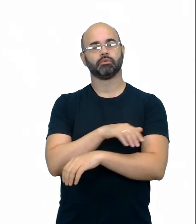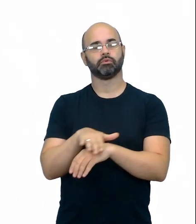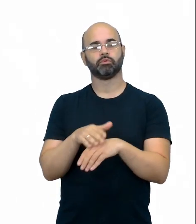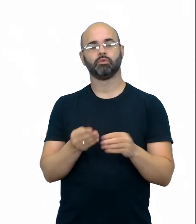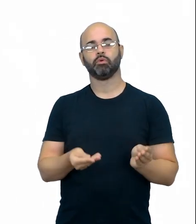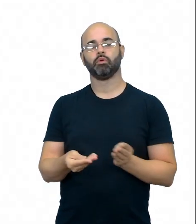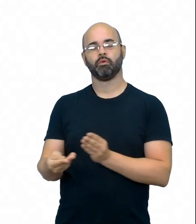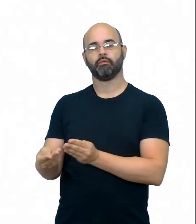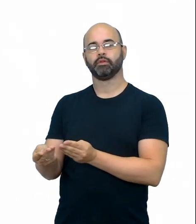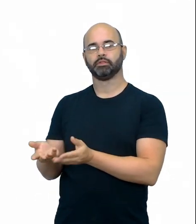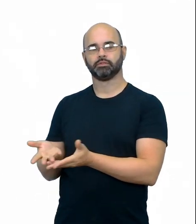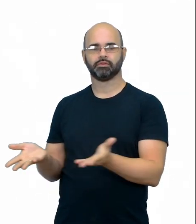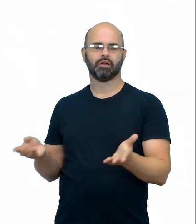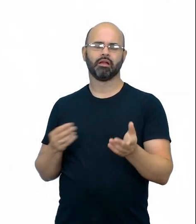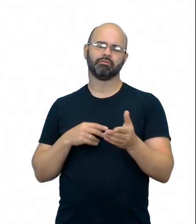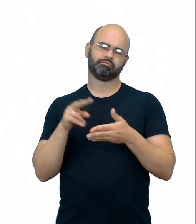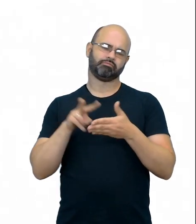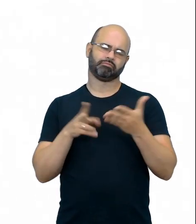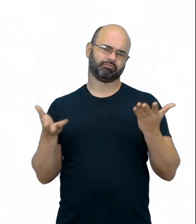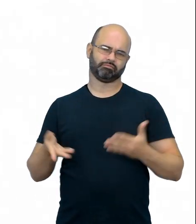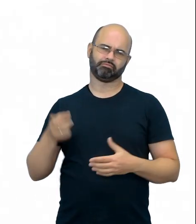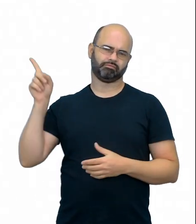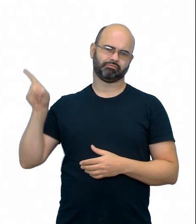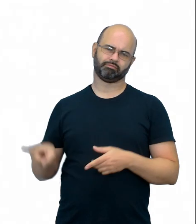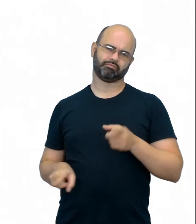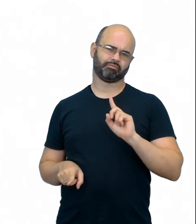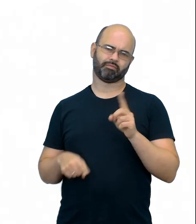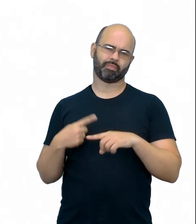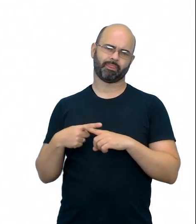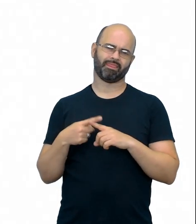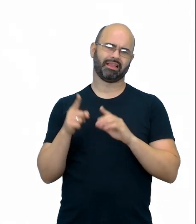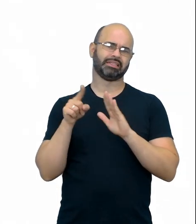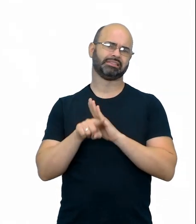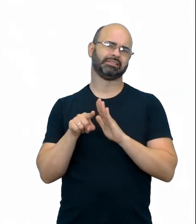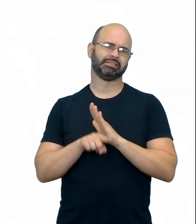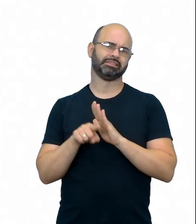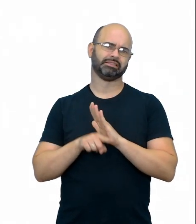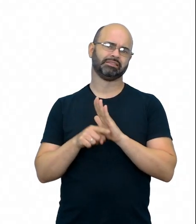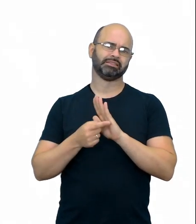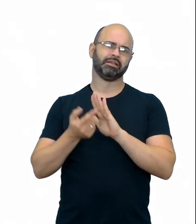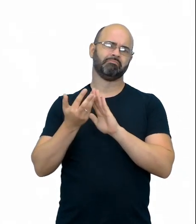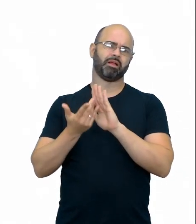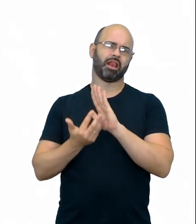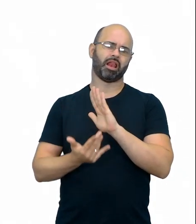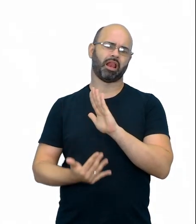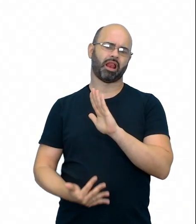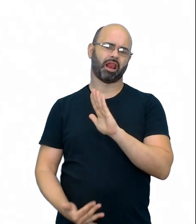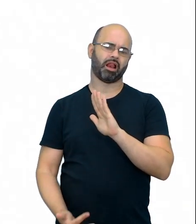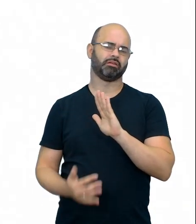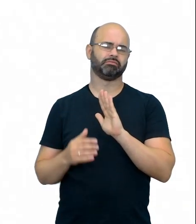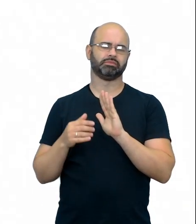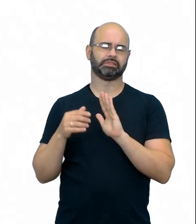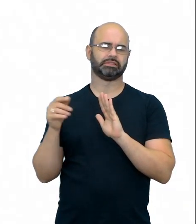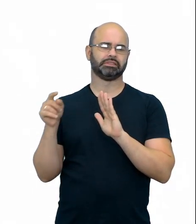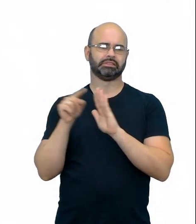porque são várias questões, tá? Mas vamos discutir aí palavras